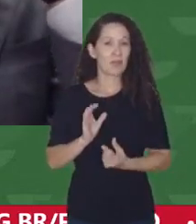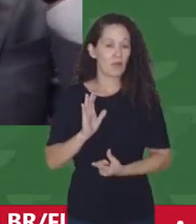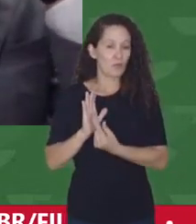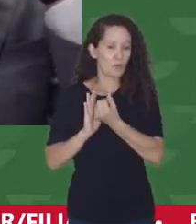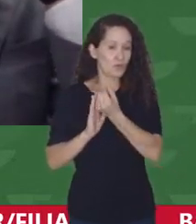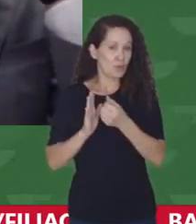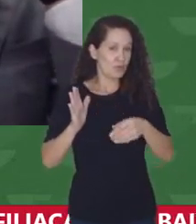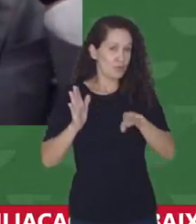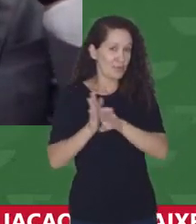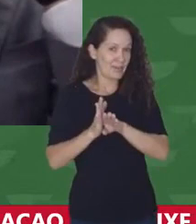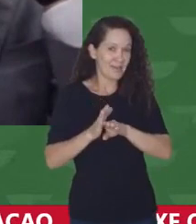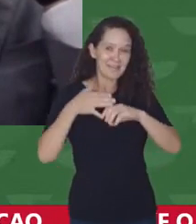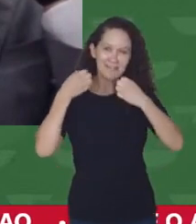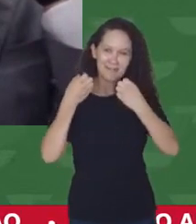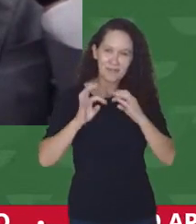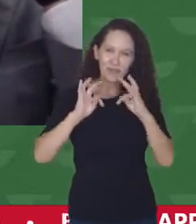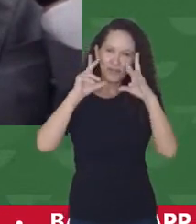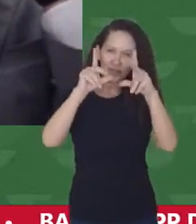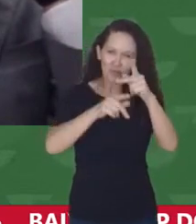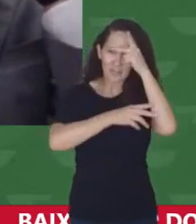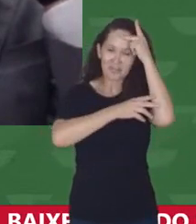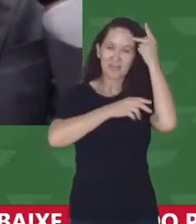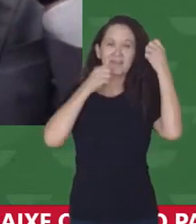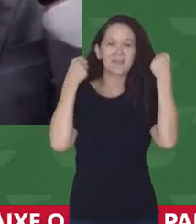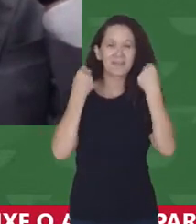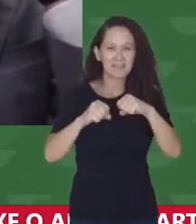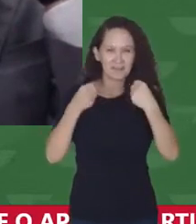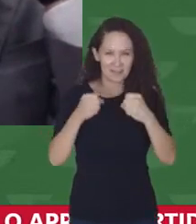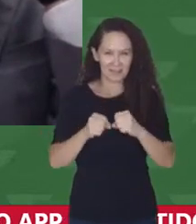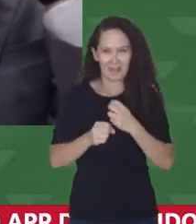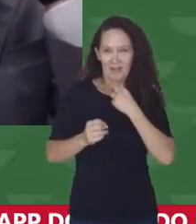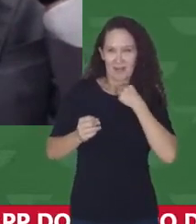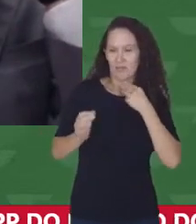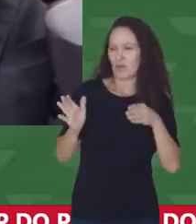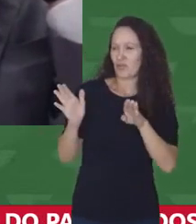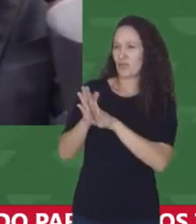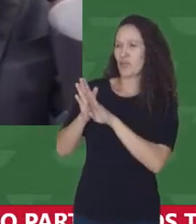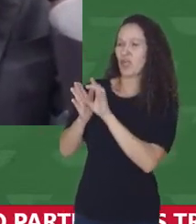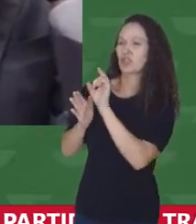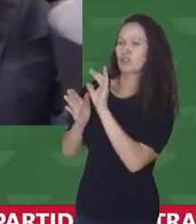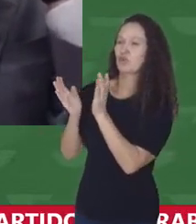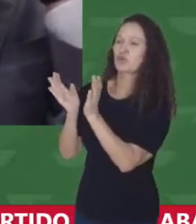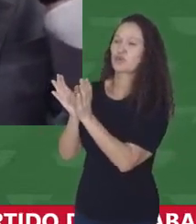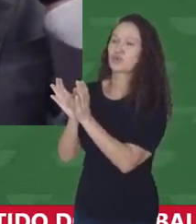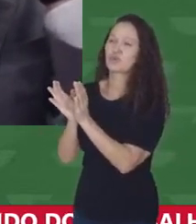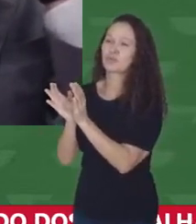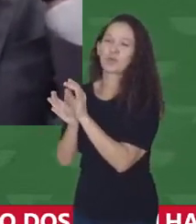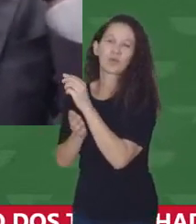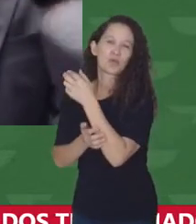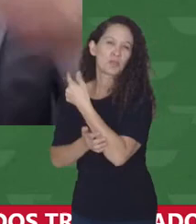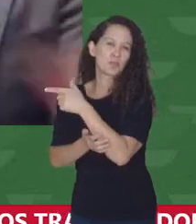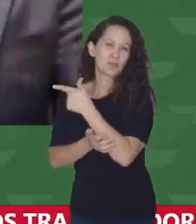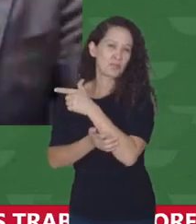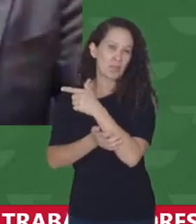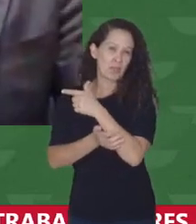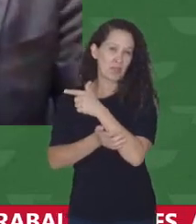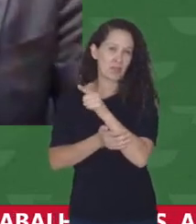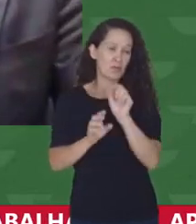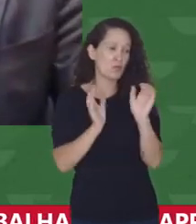precisa chegar na mão de todos os que precisam. Não deve chegar na mão dos que não precisam, e também não